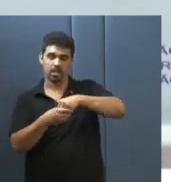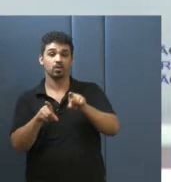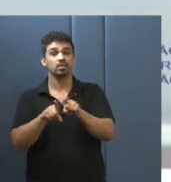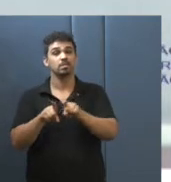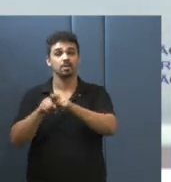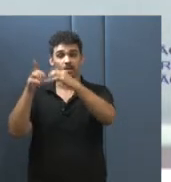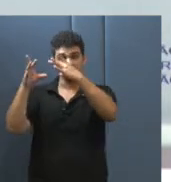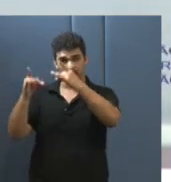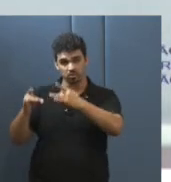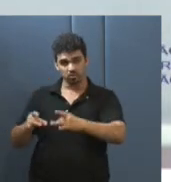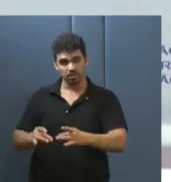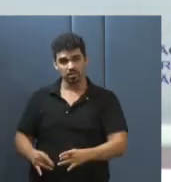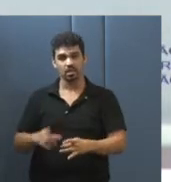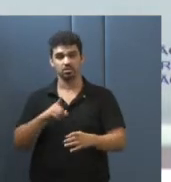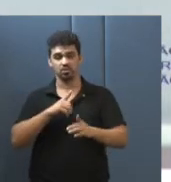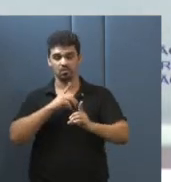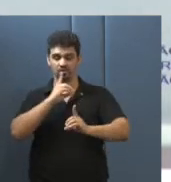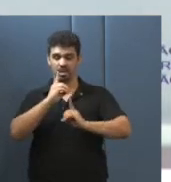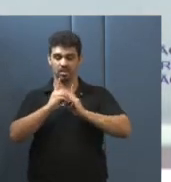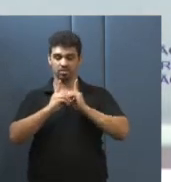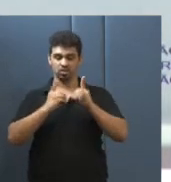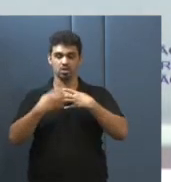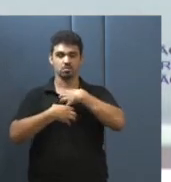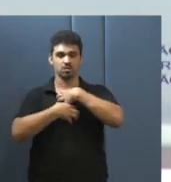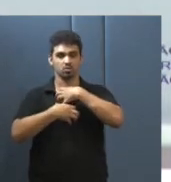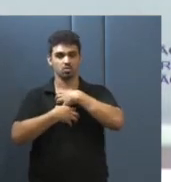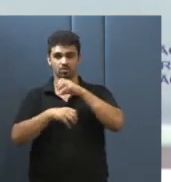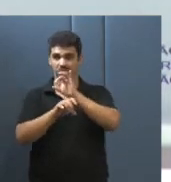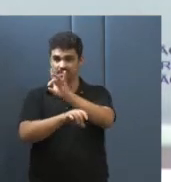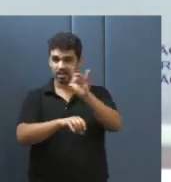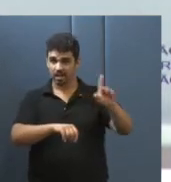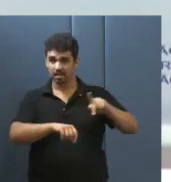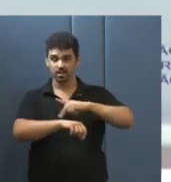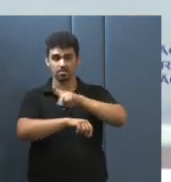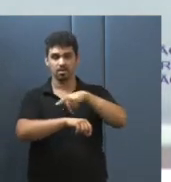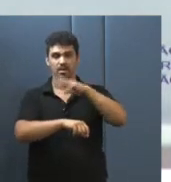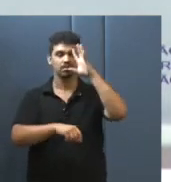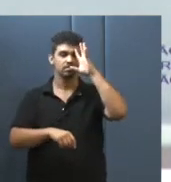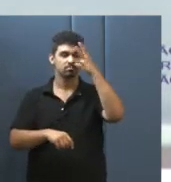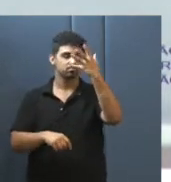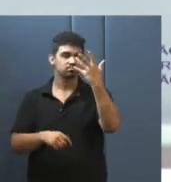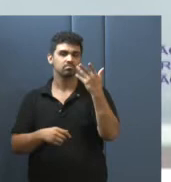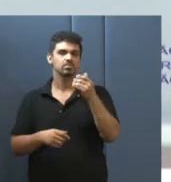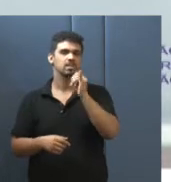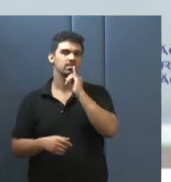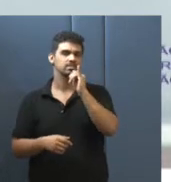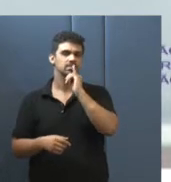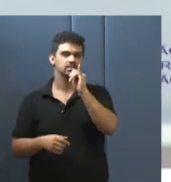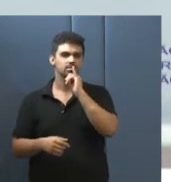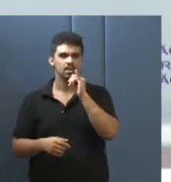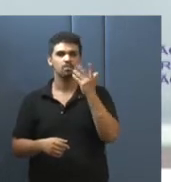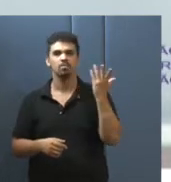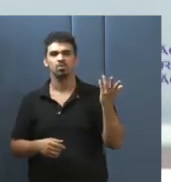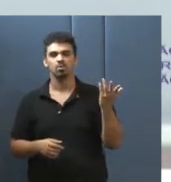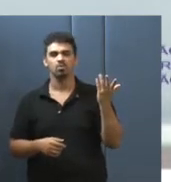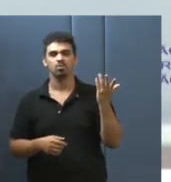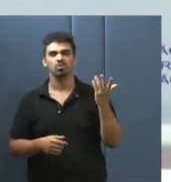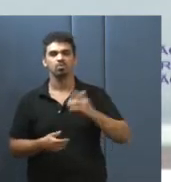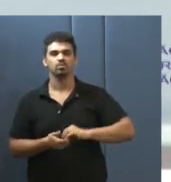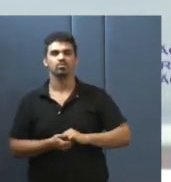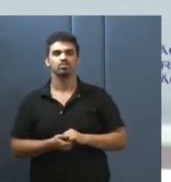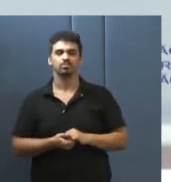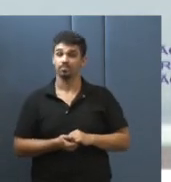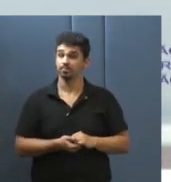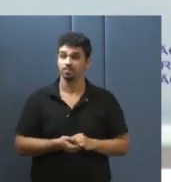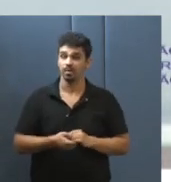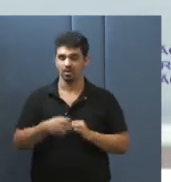a dinâmica interna de aprovação de cada país são definidos no COMACE. Por exemplo, o caso congolês. A gente